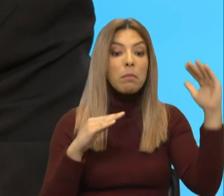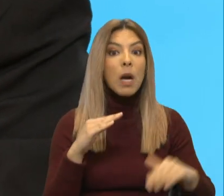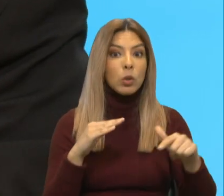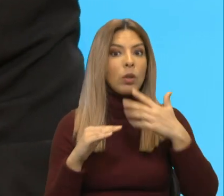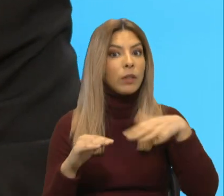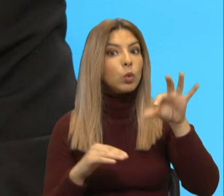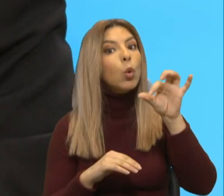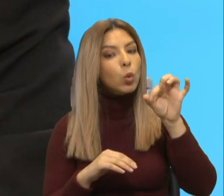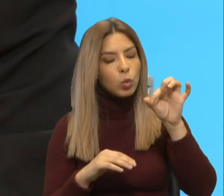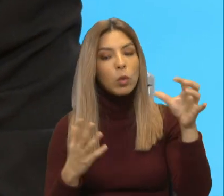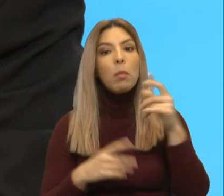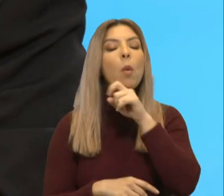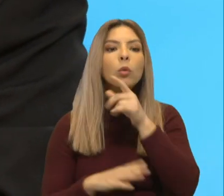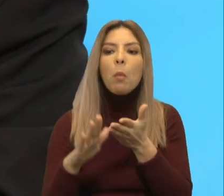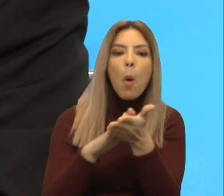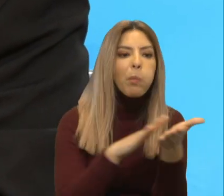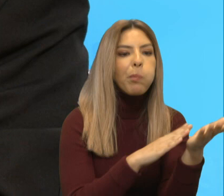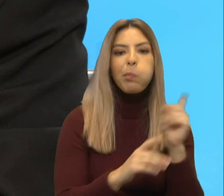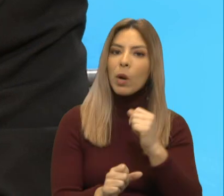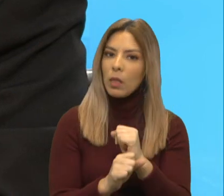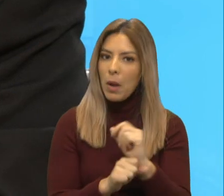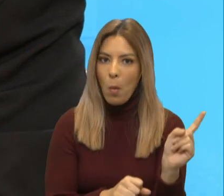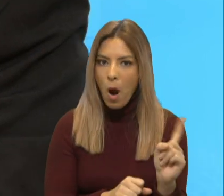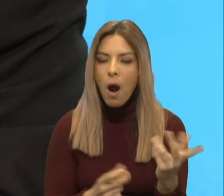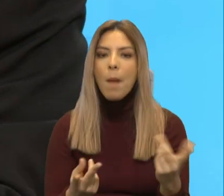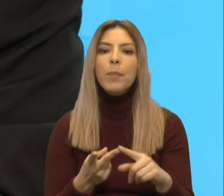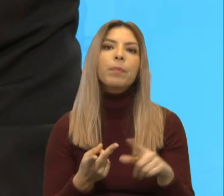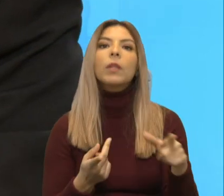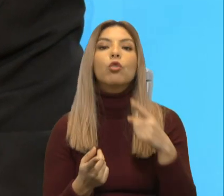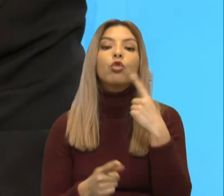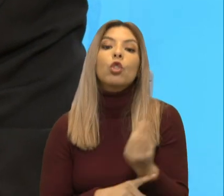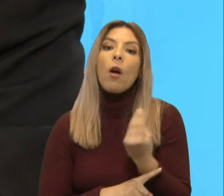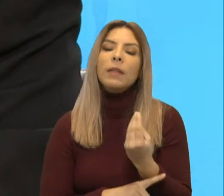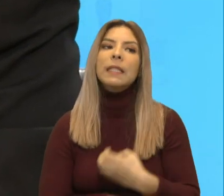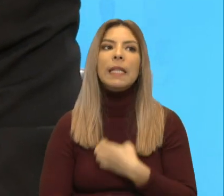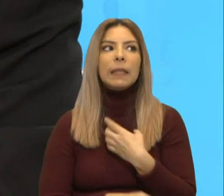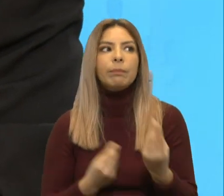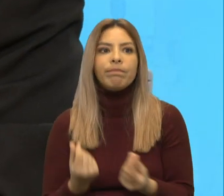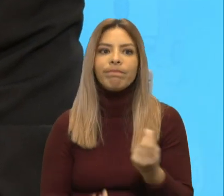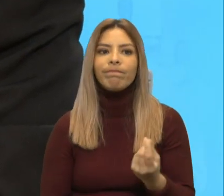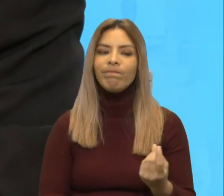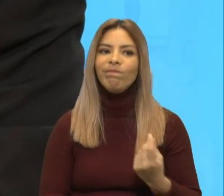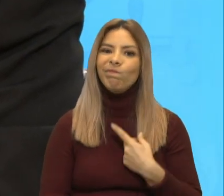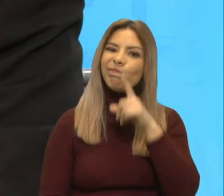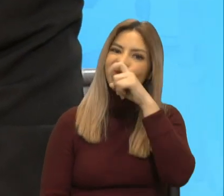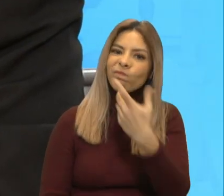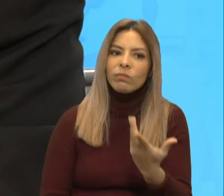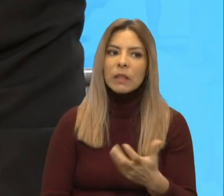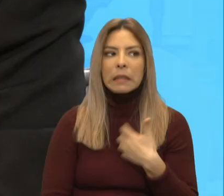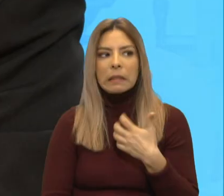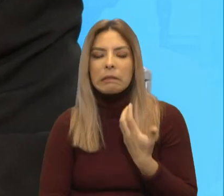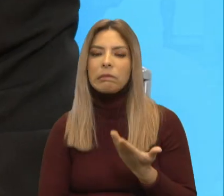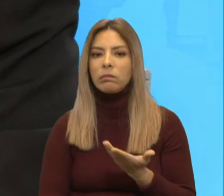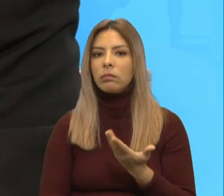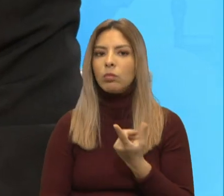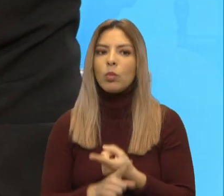e não há oportunidades de emprego. As pessoas sentem-se, os jovens sobretudo, sentem-se frustrados. E isso